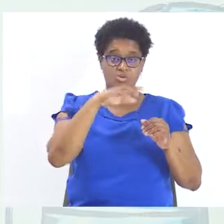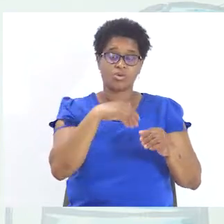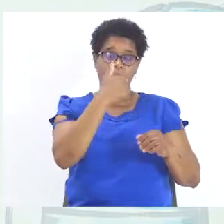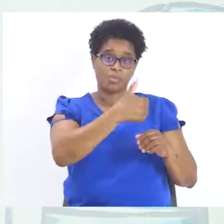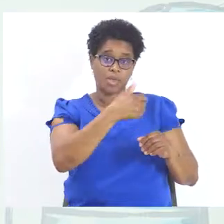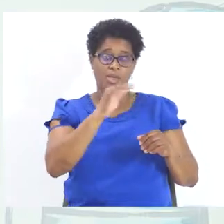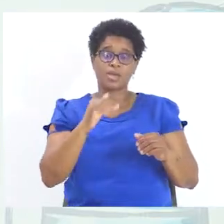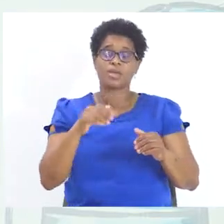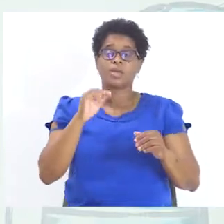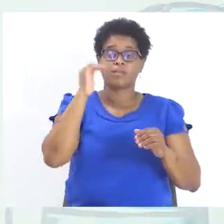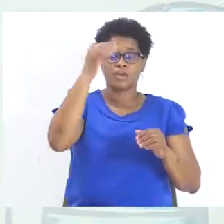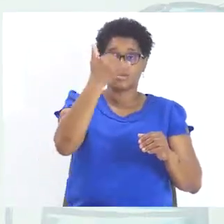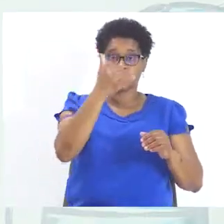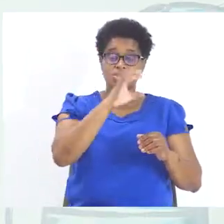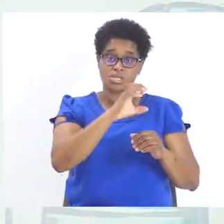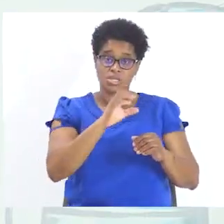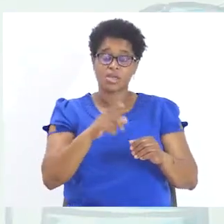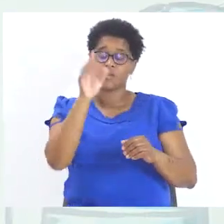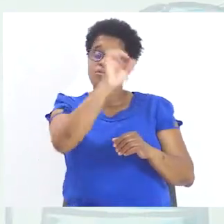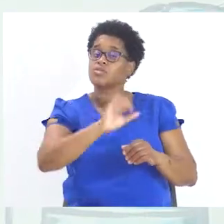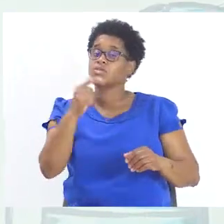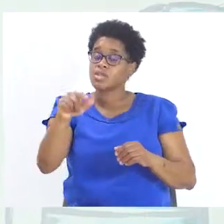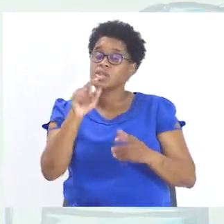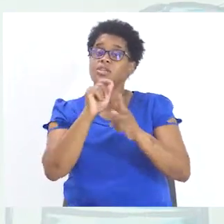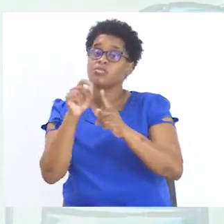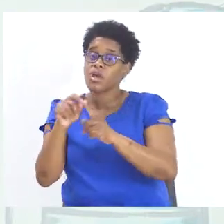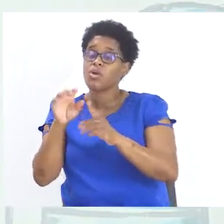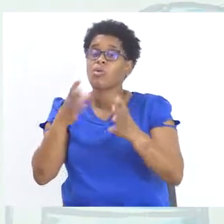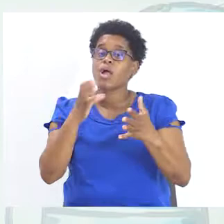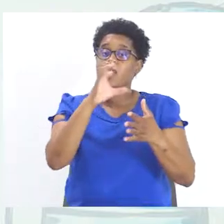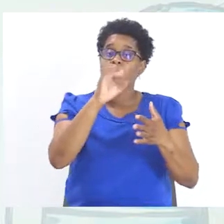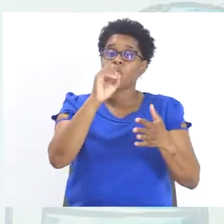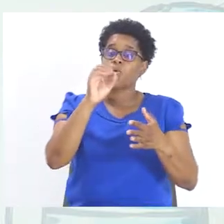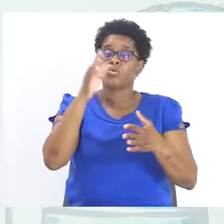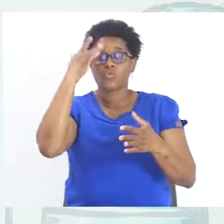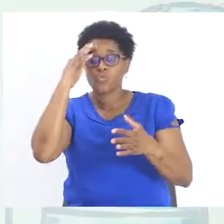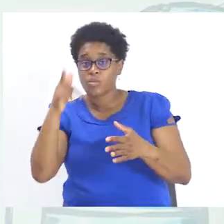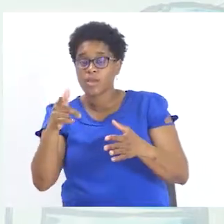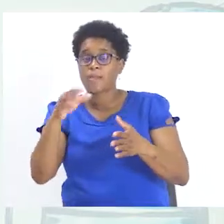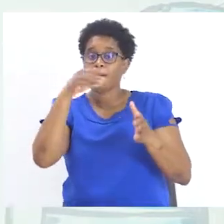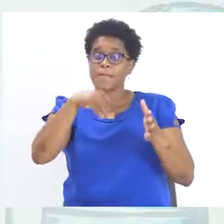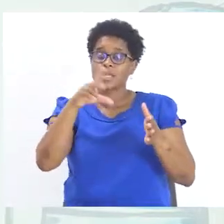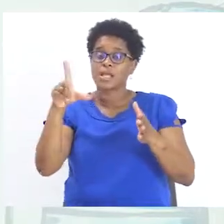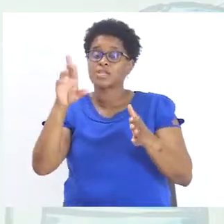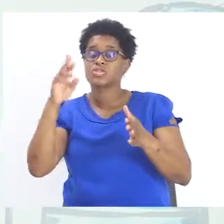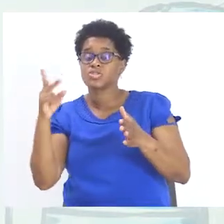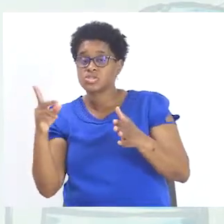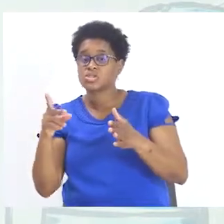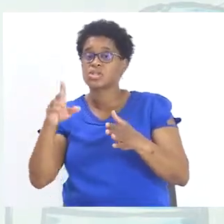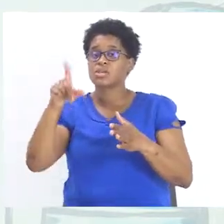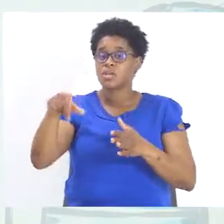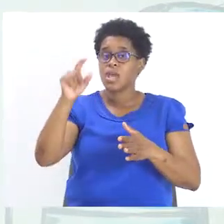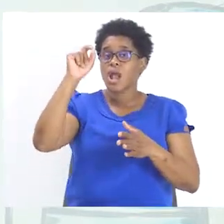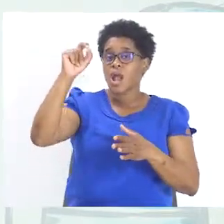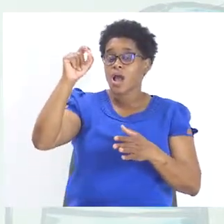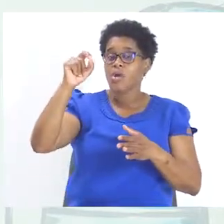dele, parte literal, grau dele, monômio semelhante a ele e também escrever um monômio simétrico